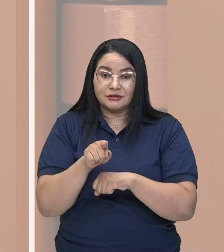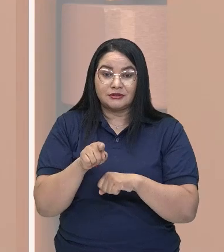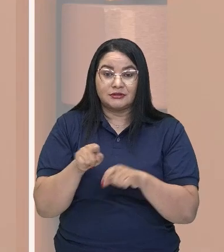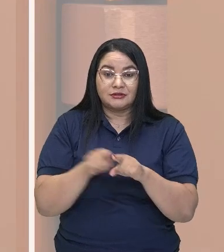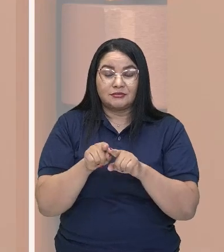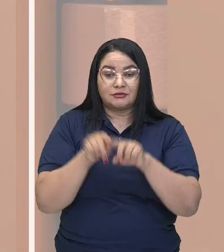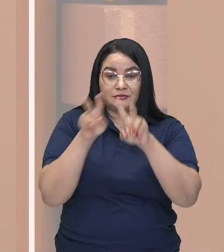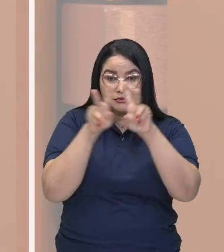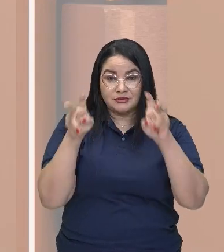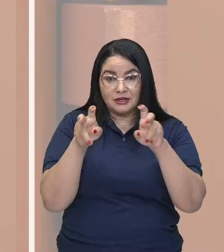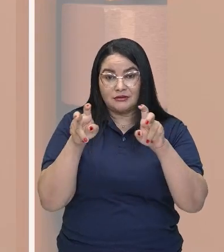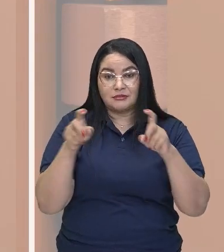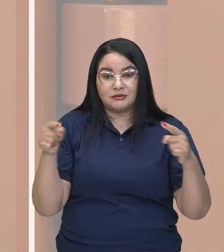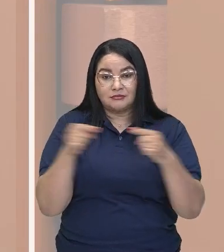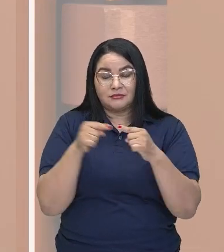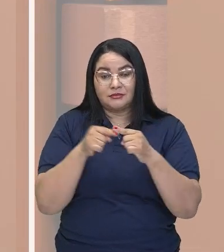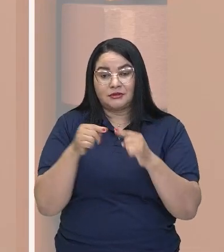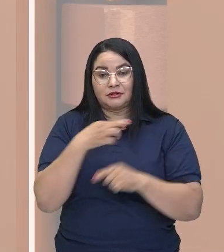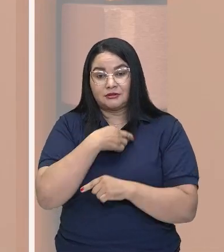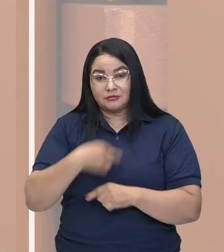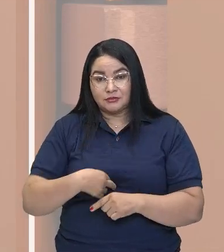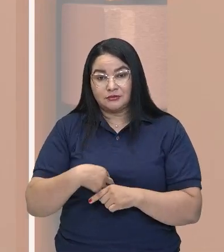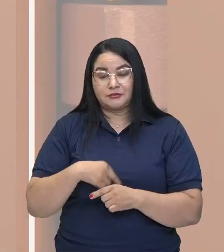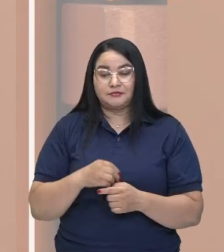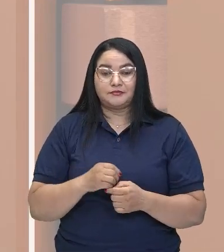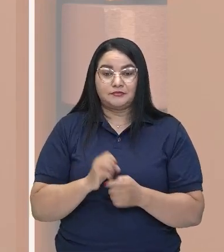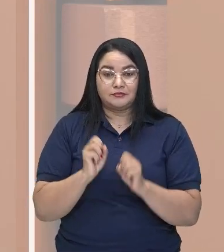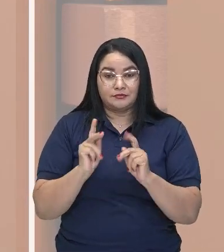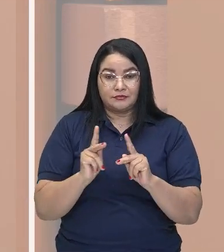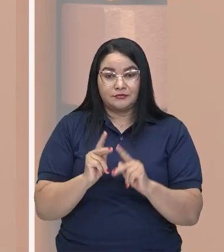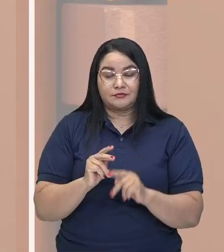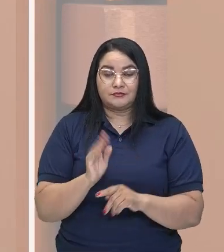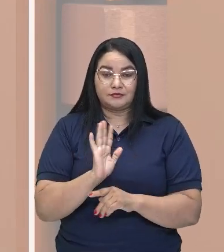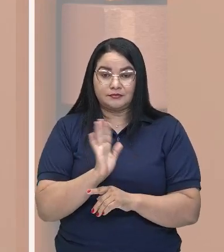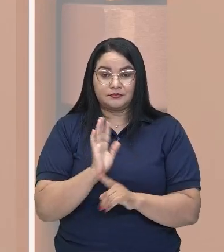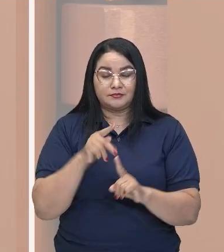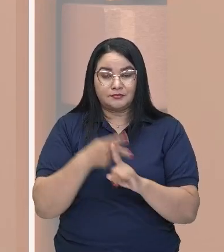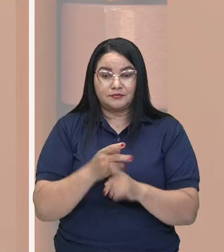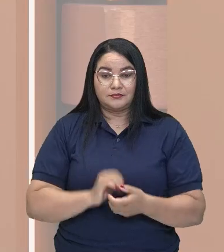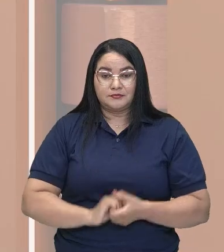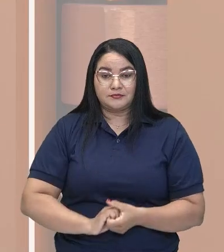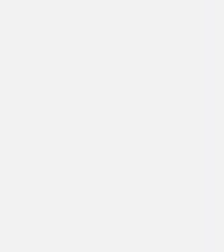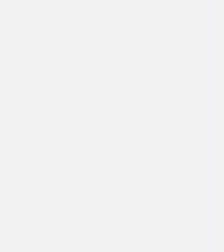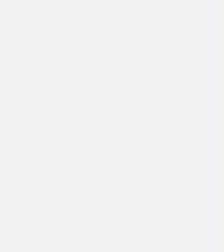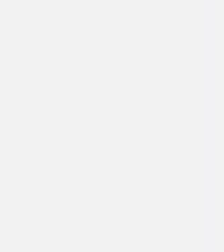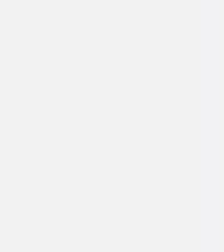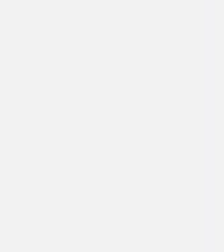sobre a questão da República das Oligarquias, tá bom? Até uma próxima aula.